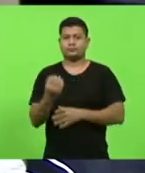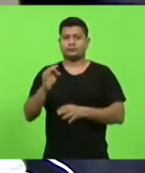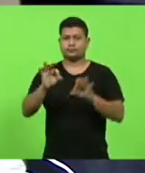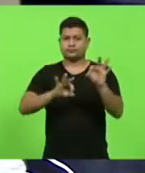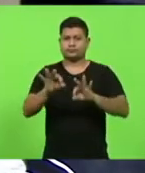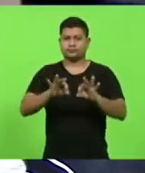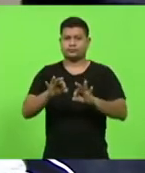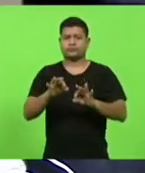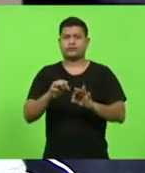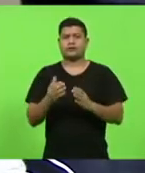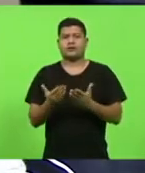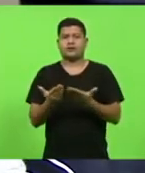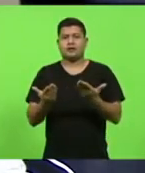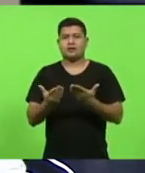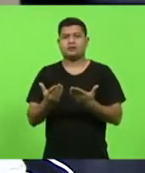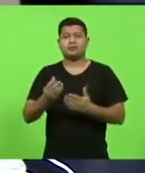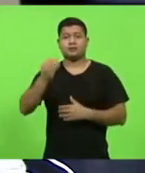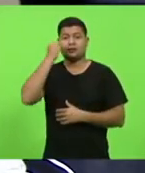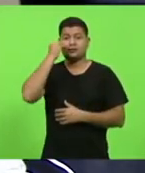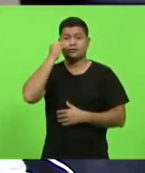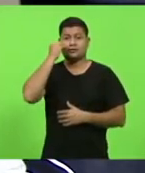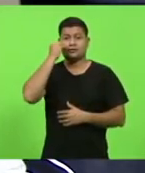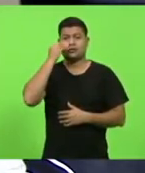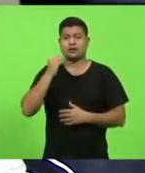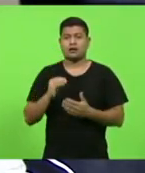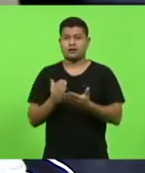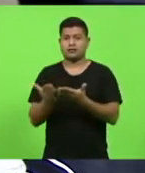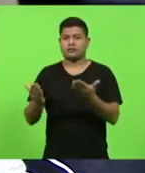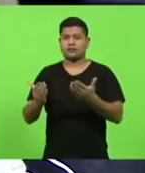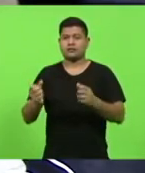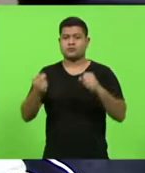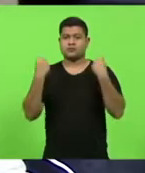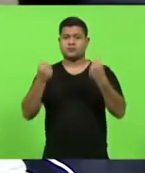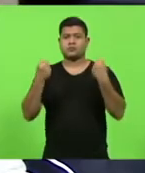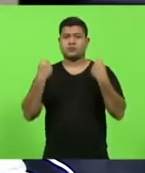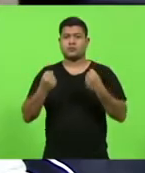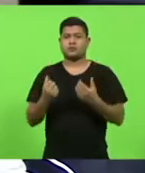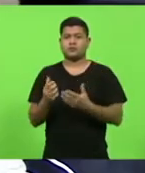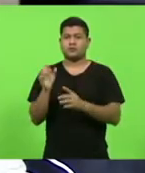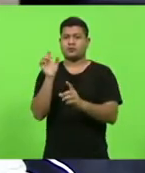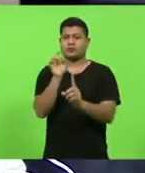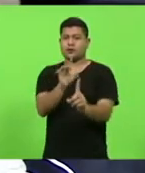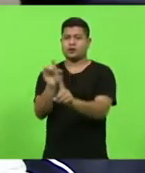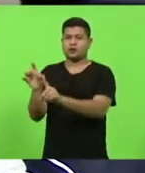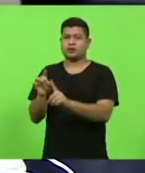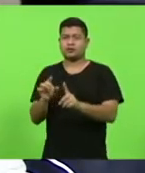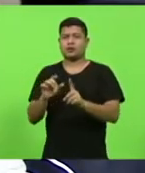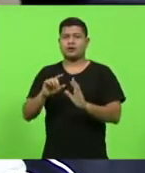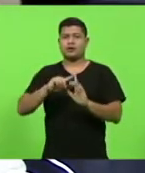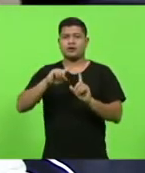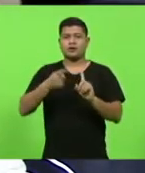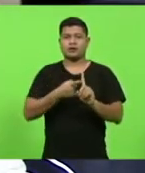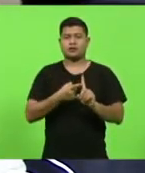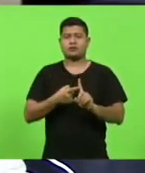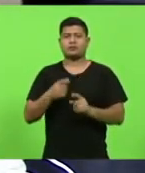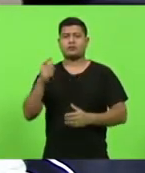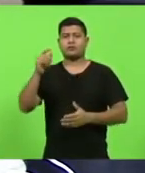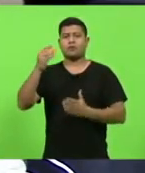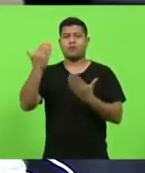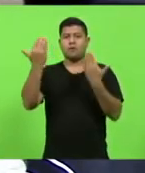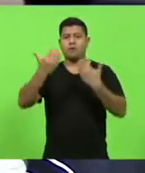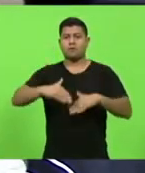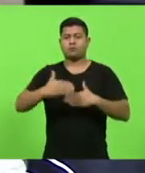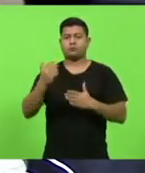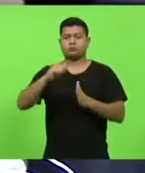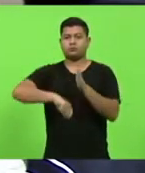regula a realização de testes de aptidão física por candidata gestante em concurso público, com pareceres favoráveis